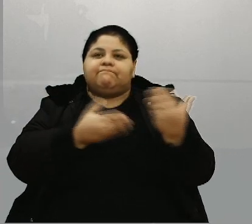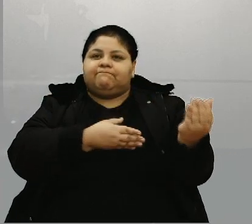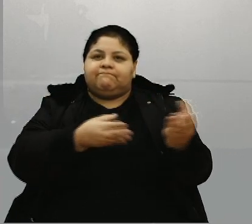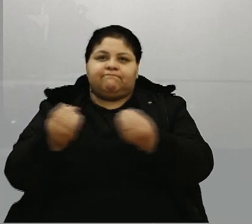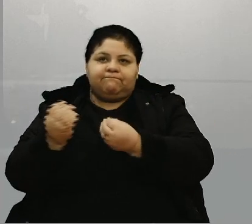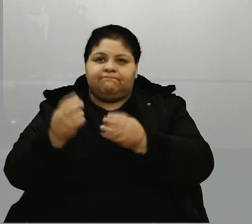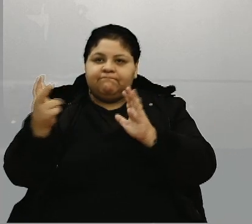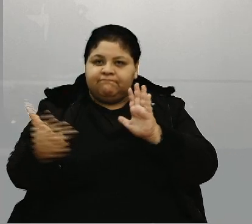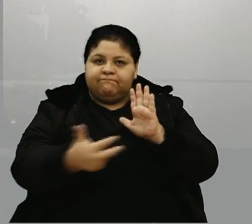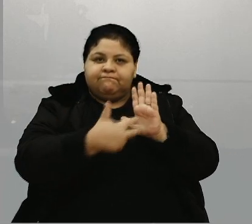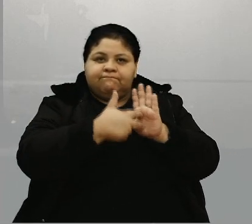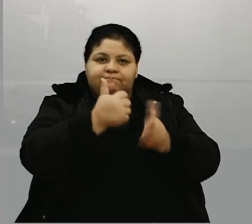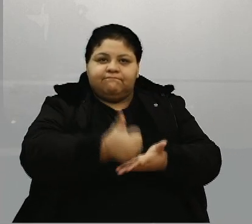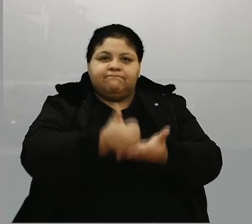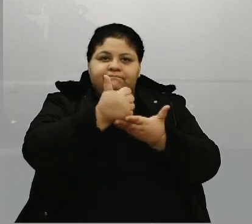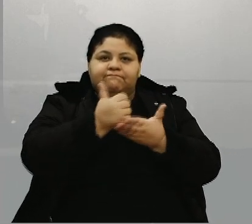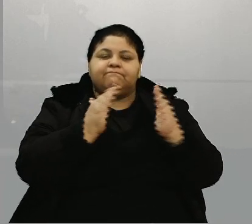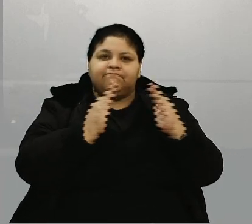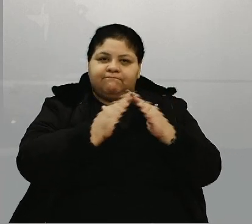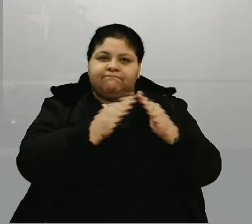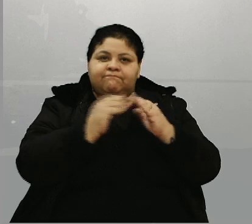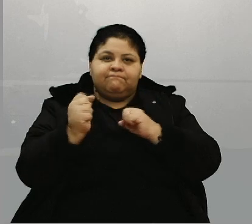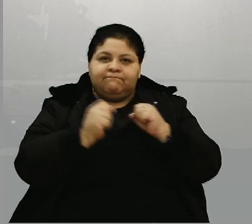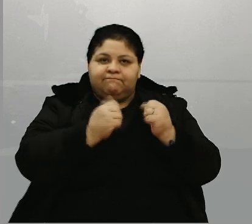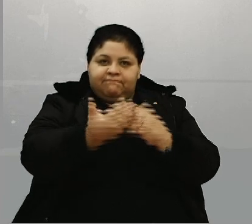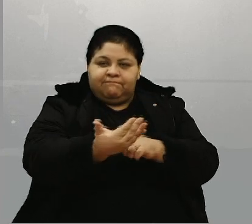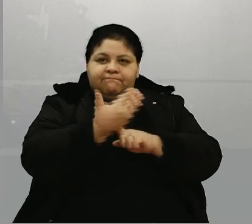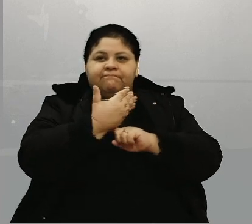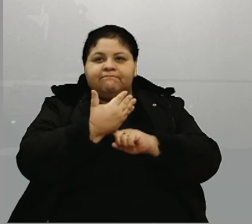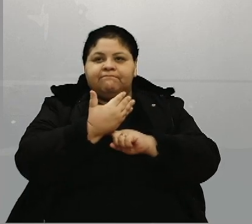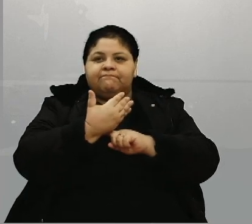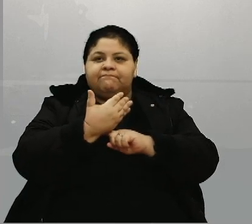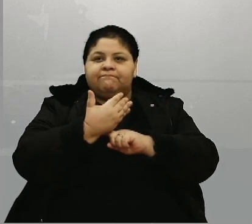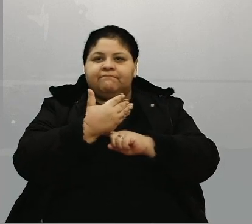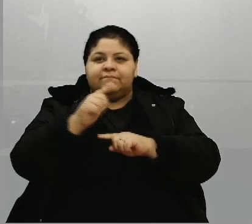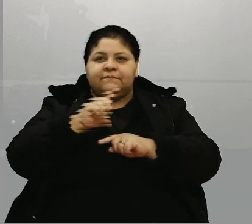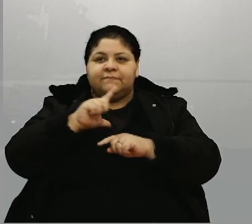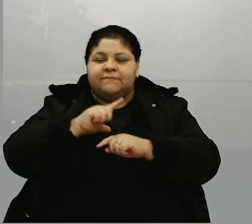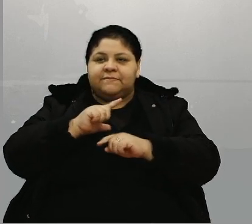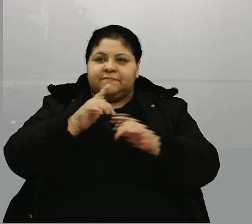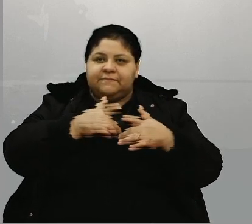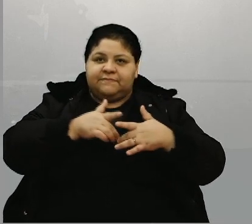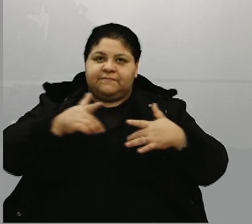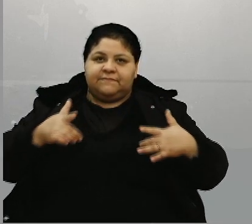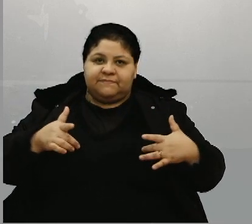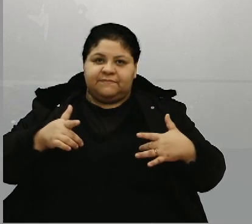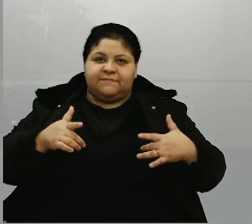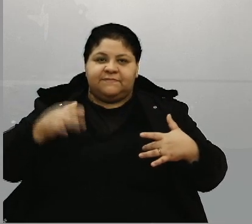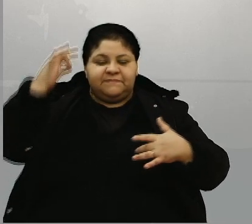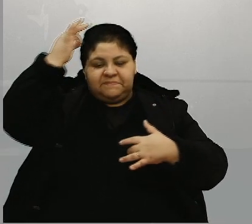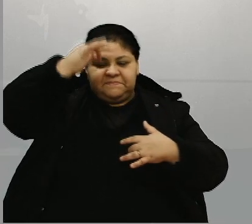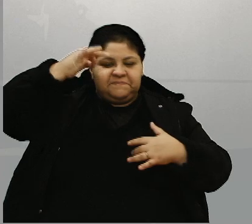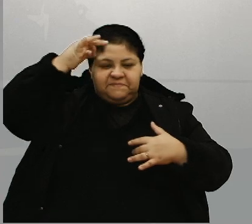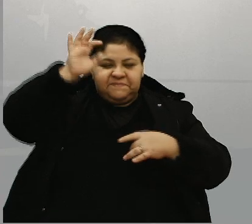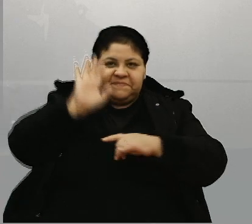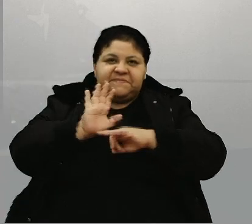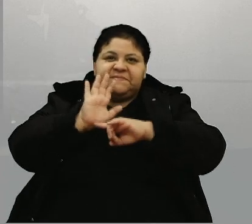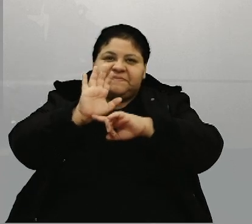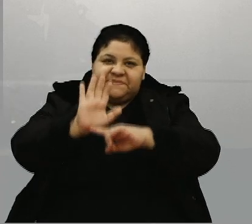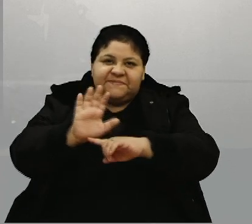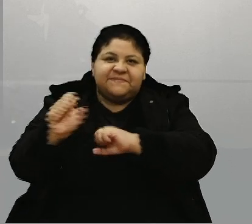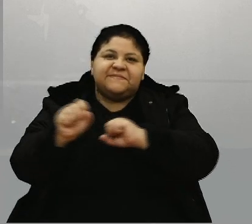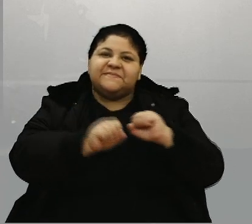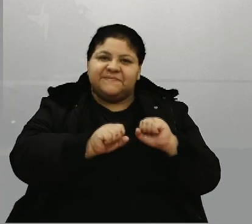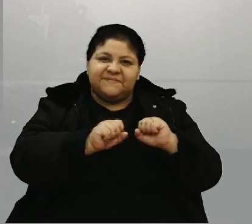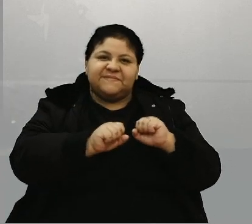pela atenção e pelo apoio que essa casa pode nos proporcionar. Contamos com a solidariedade e o espírito colaborativo de todos para que